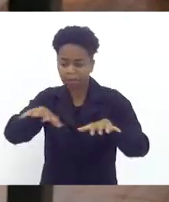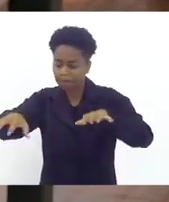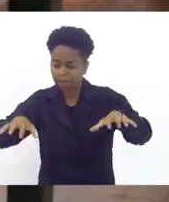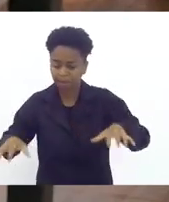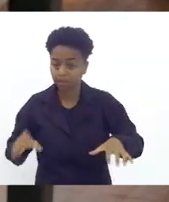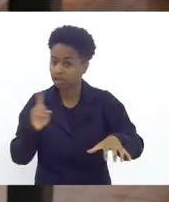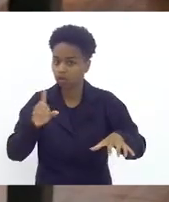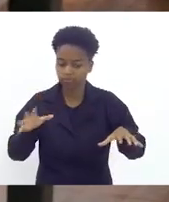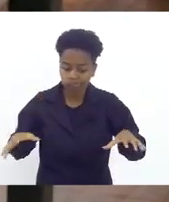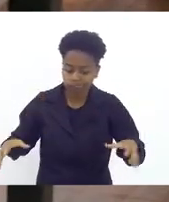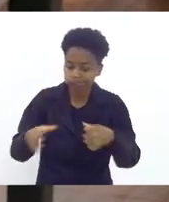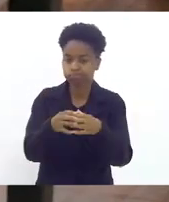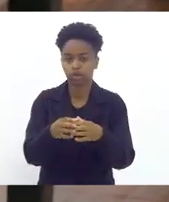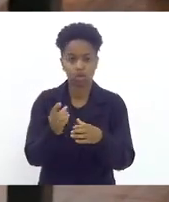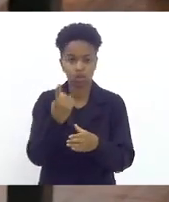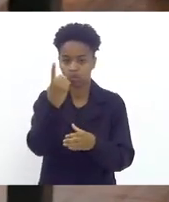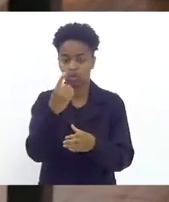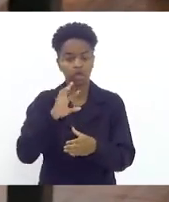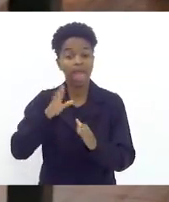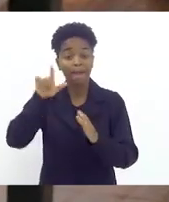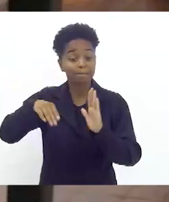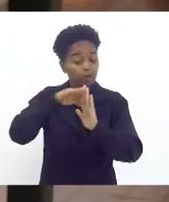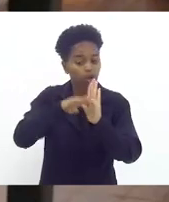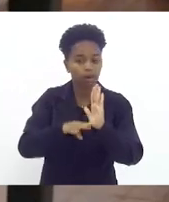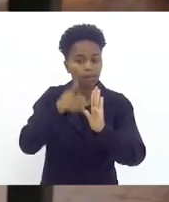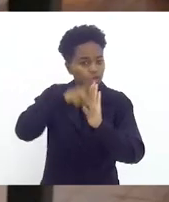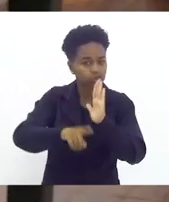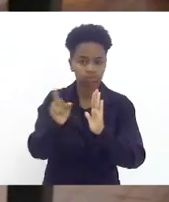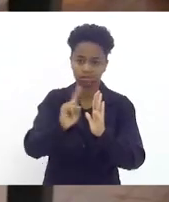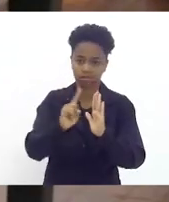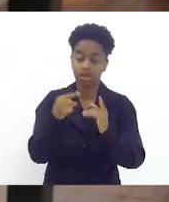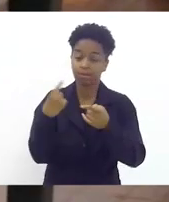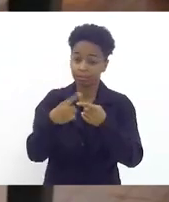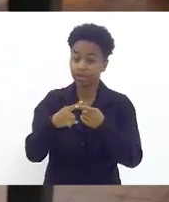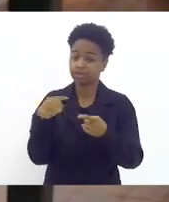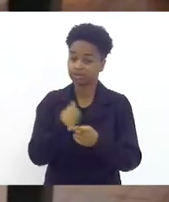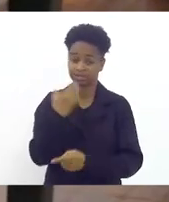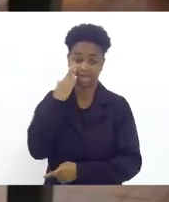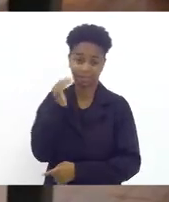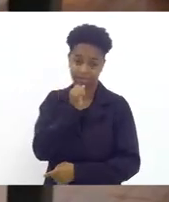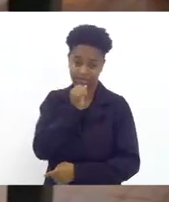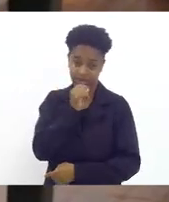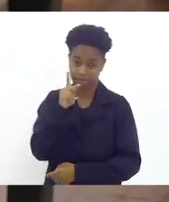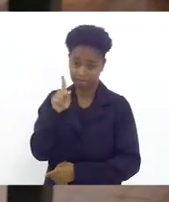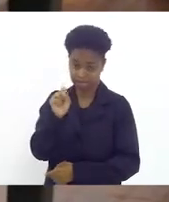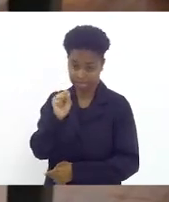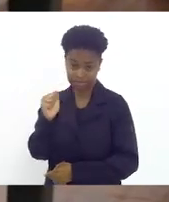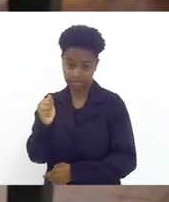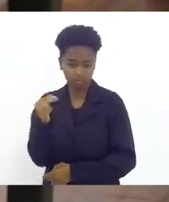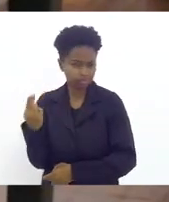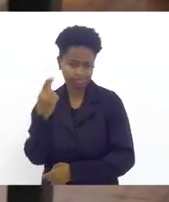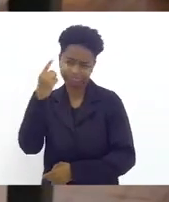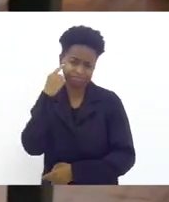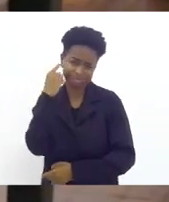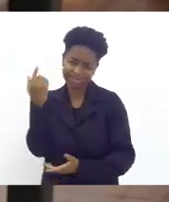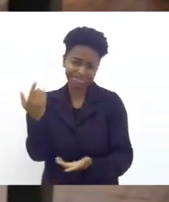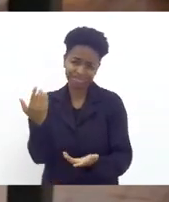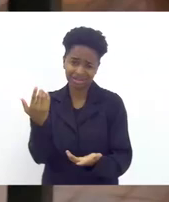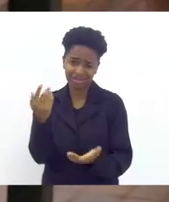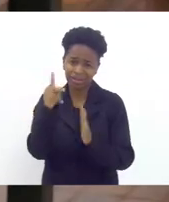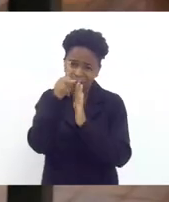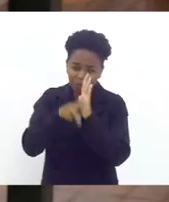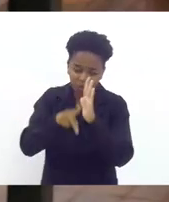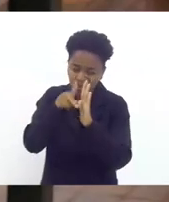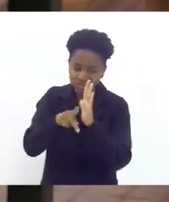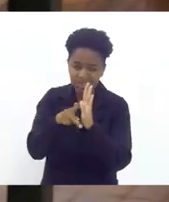e programas nada de projeto a gente sabe que PSA por exemplo né Maria não dá para pensar PSA enquanto o